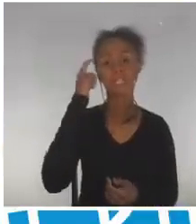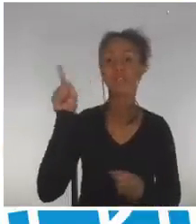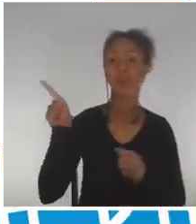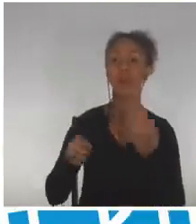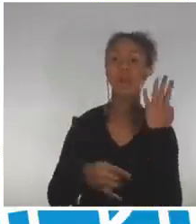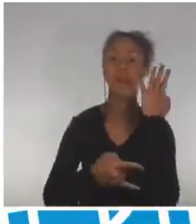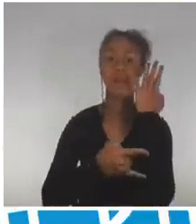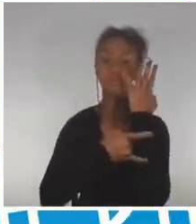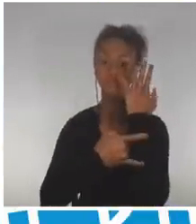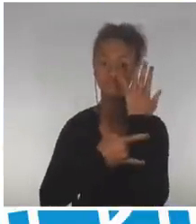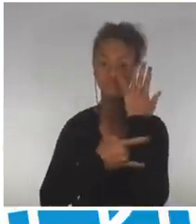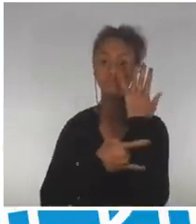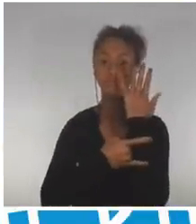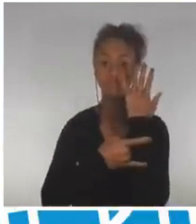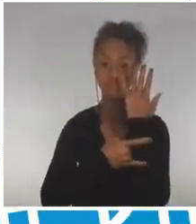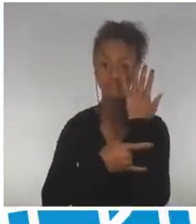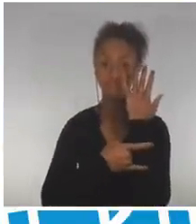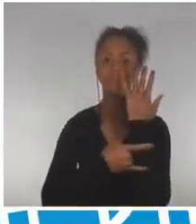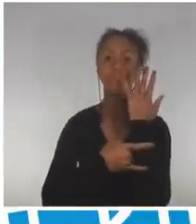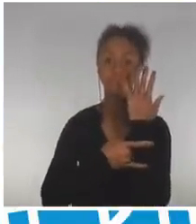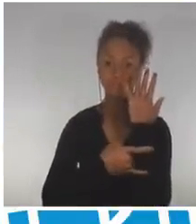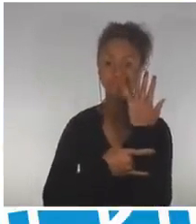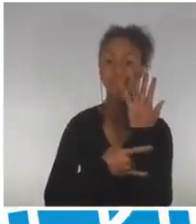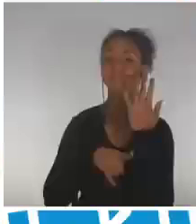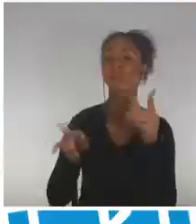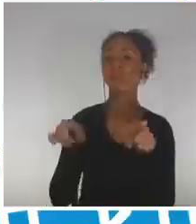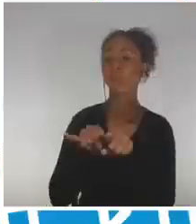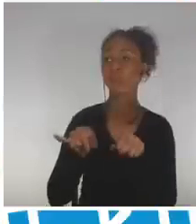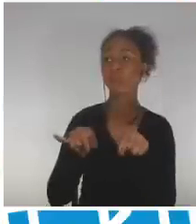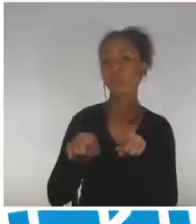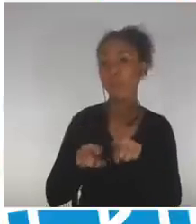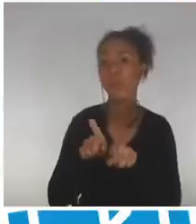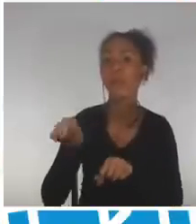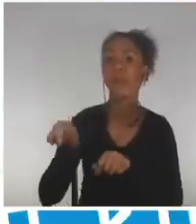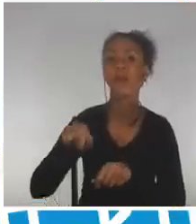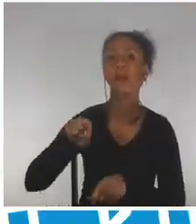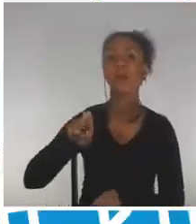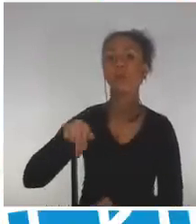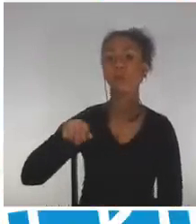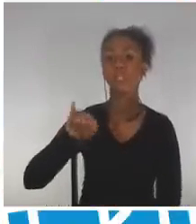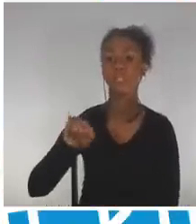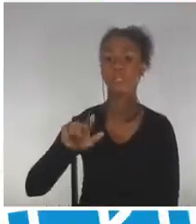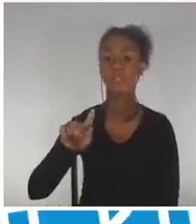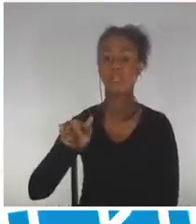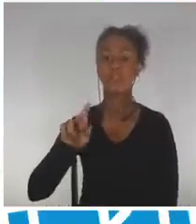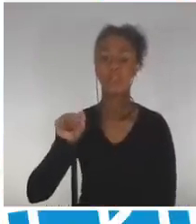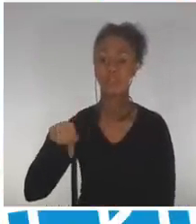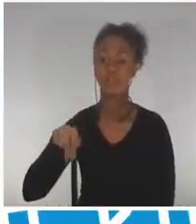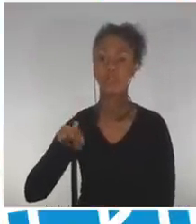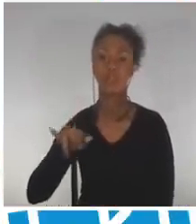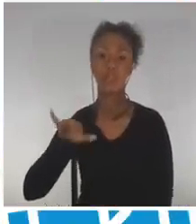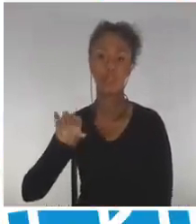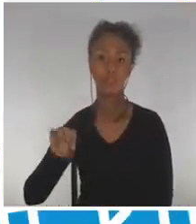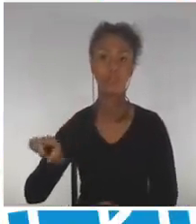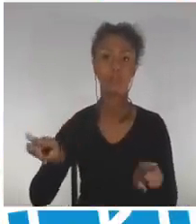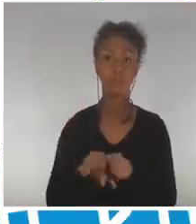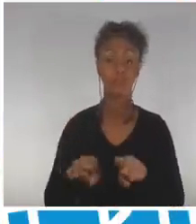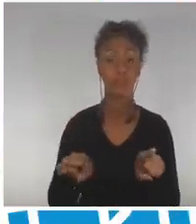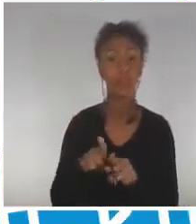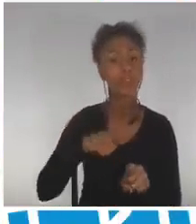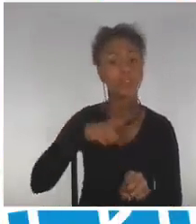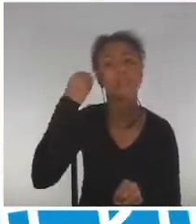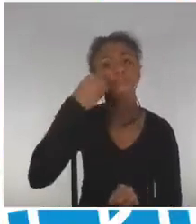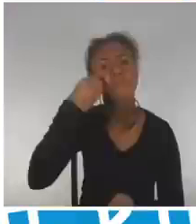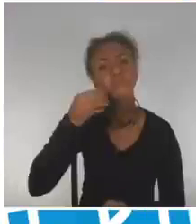Rio, né? Então, são instituições que já têm na sua trajetória, né, uma expertise acumulada